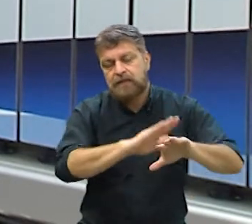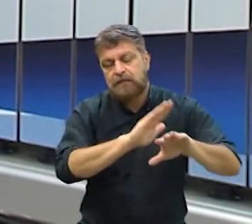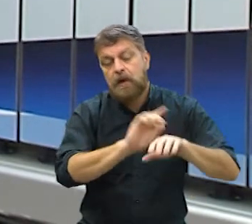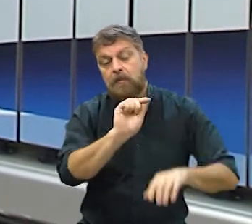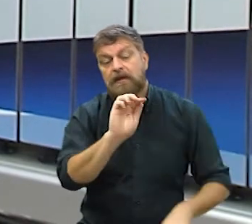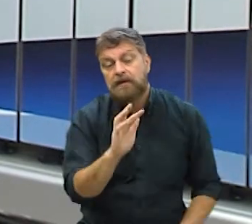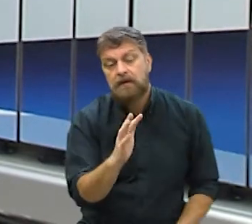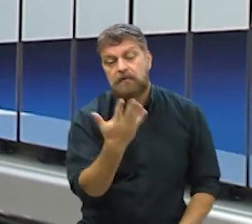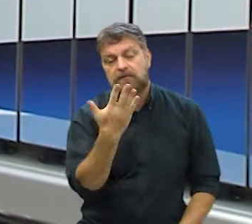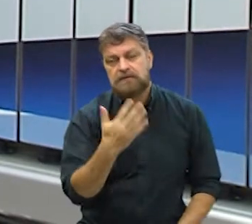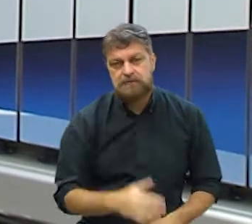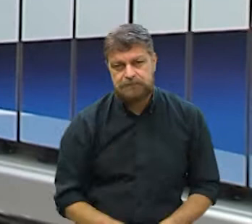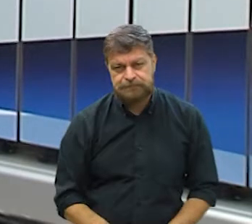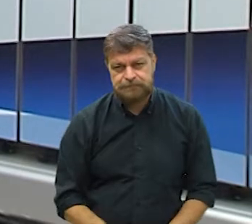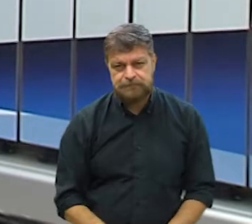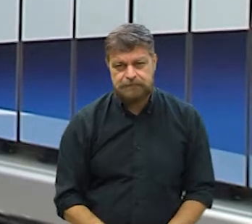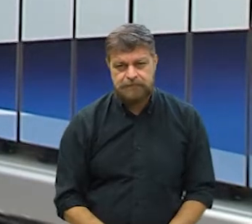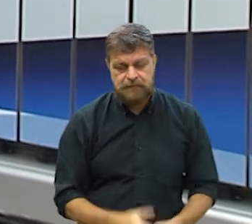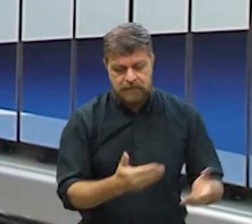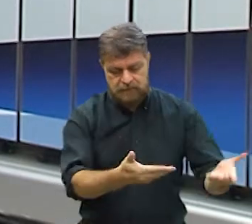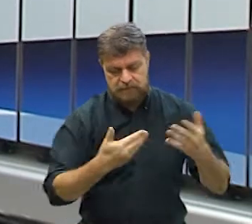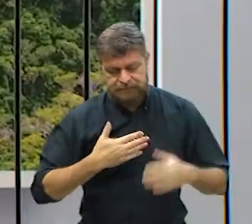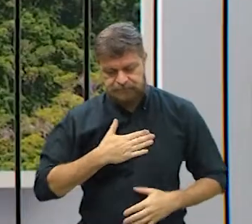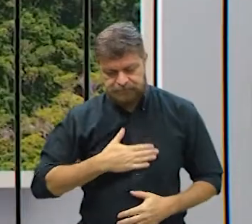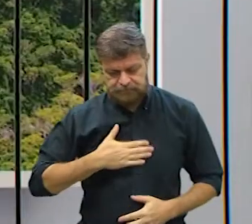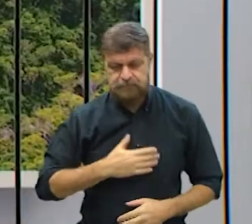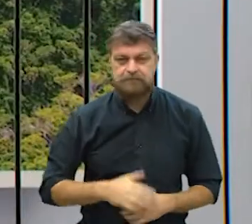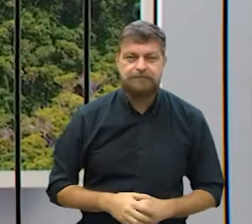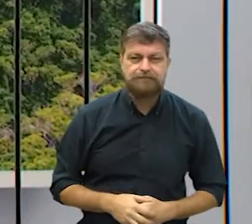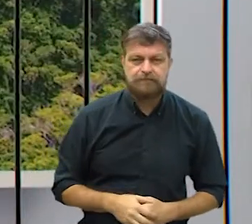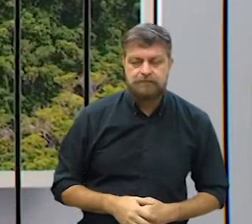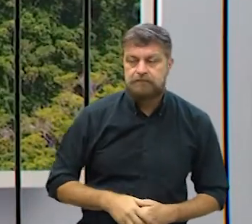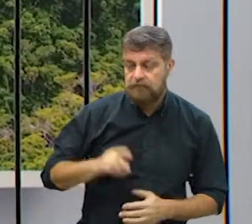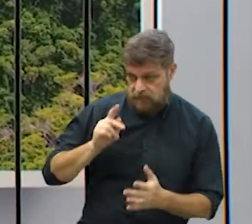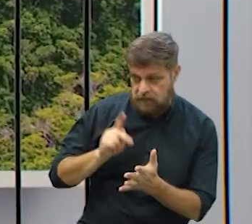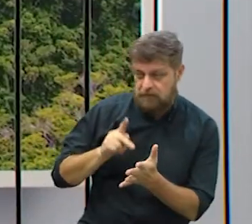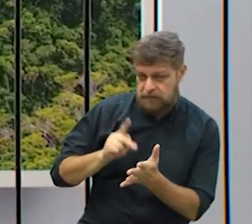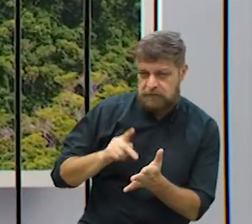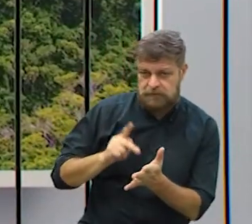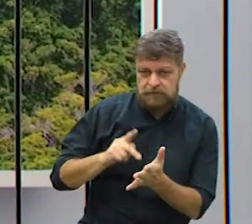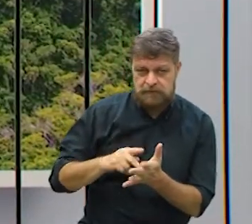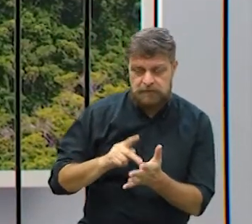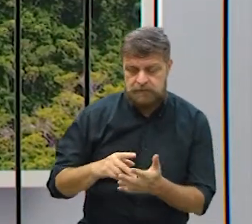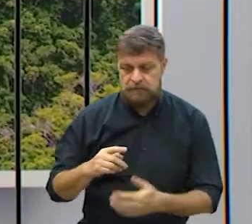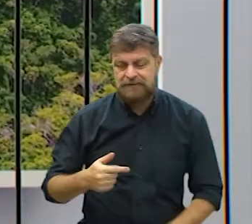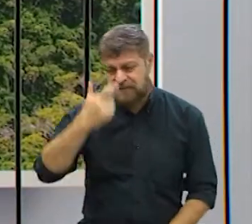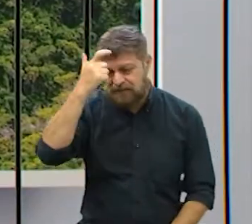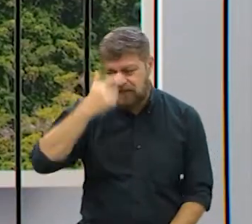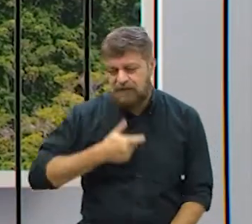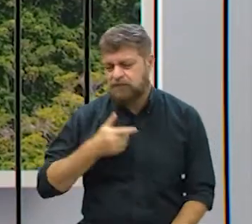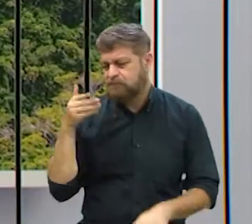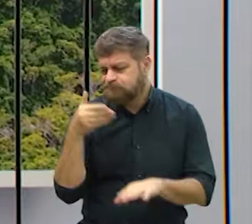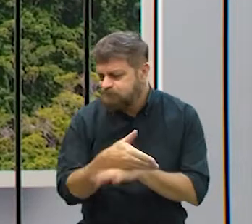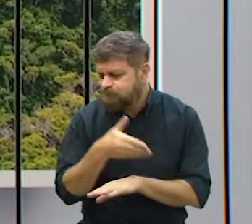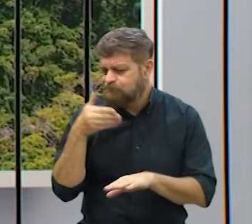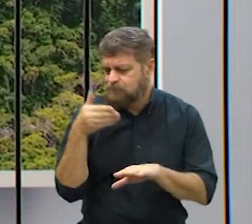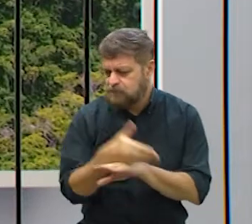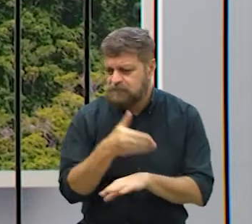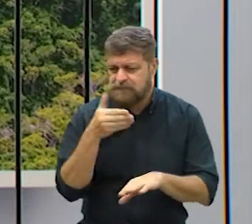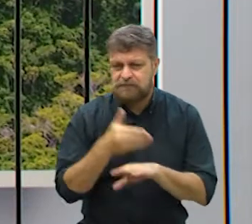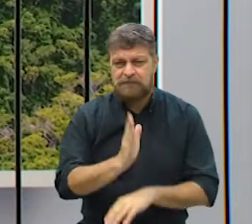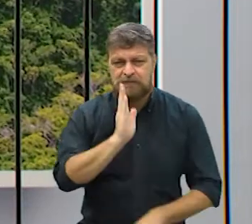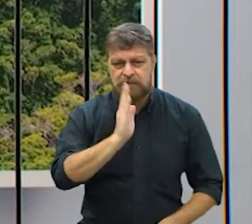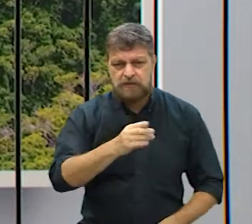fora realizado? Seja bem-vindo ao Questão de Ordem. Eu agradeço e é verdade. Nós participamos de